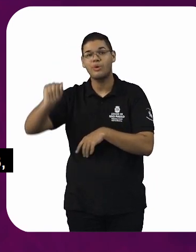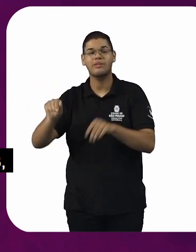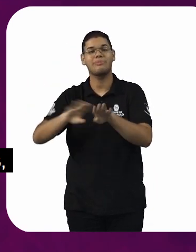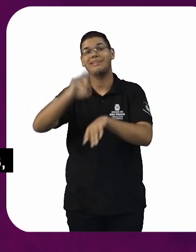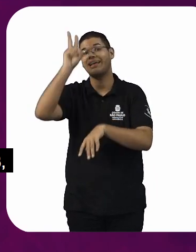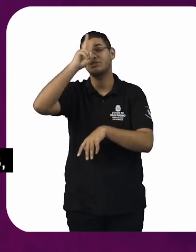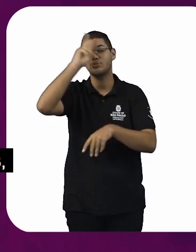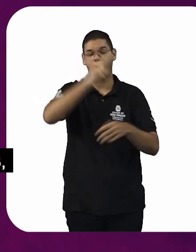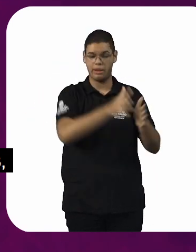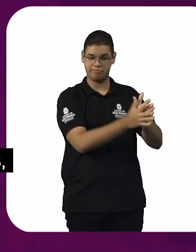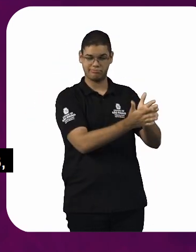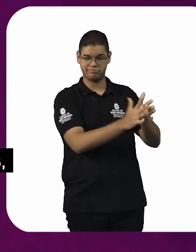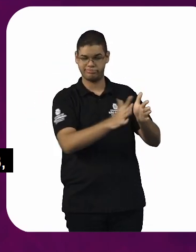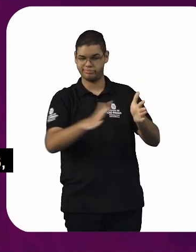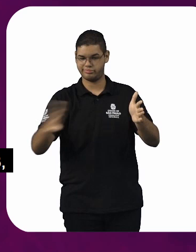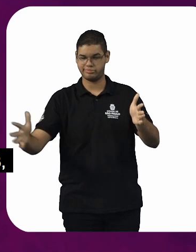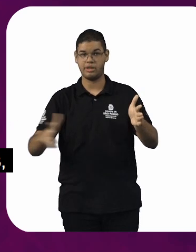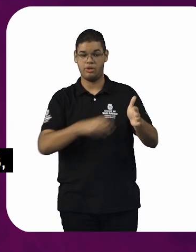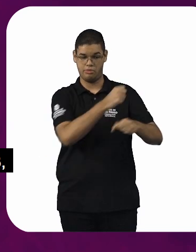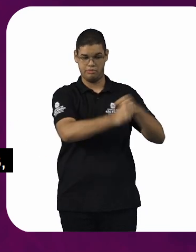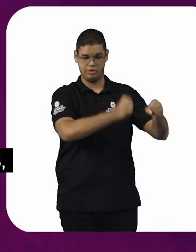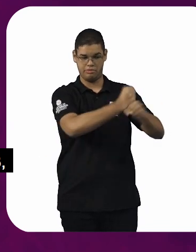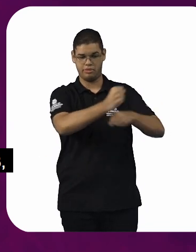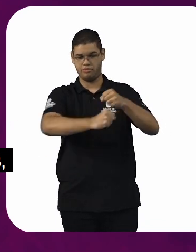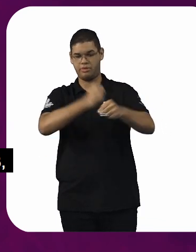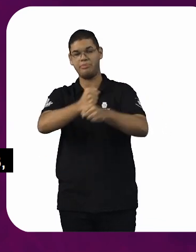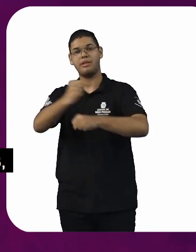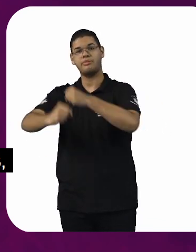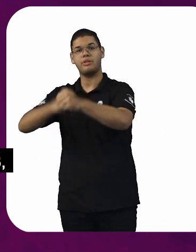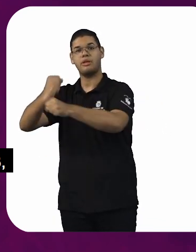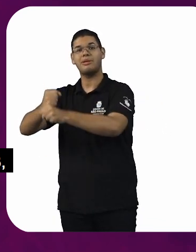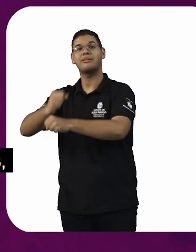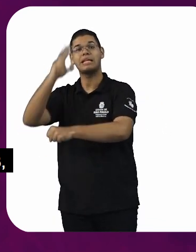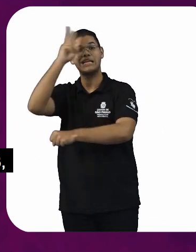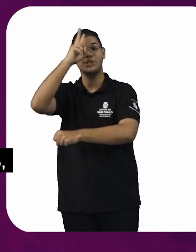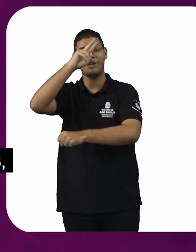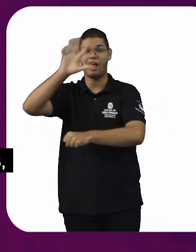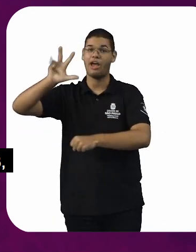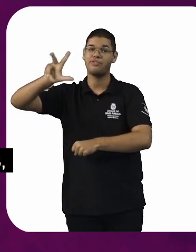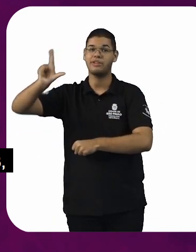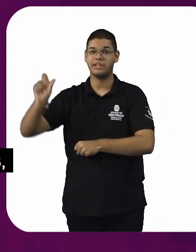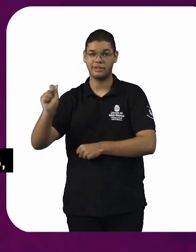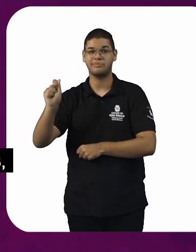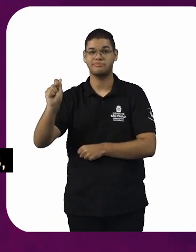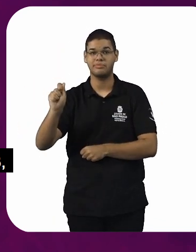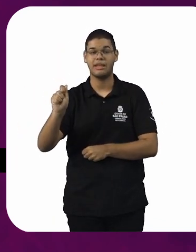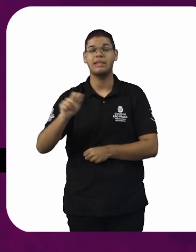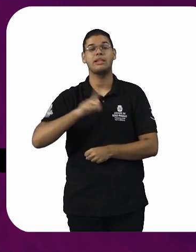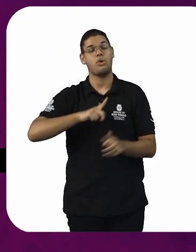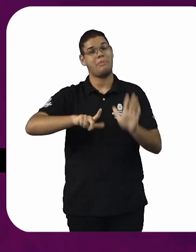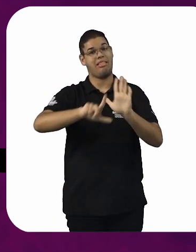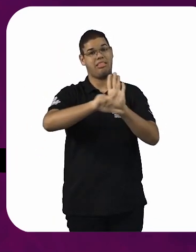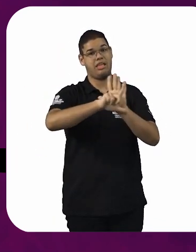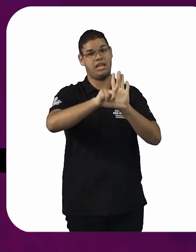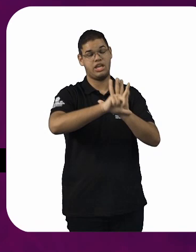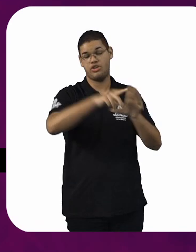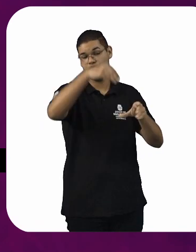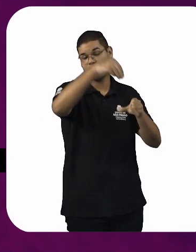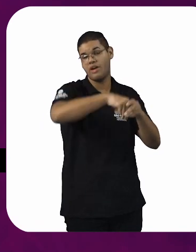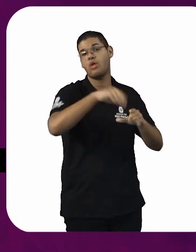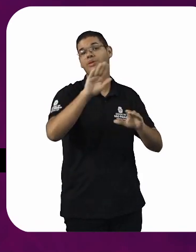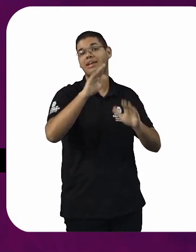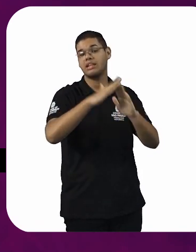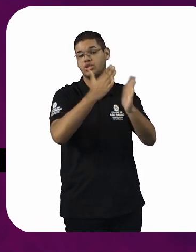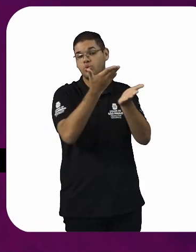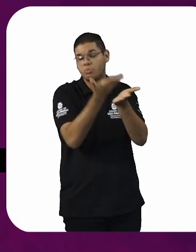Se não me engano, é de 2003 a lei que fala, que inclui no currículo escolar, né, que se traga essa